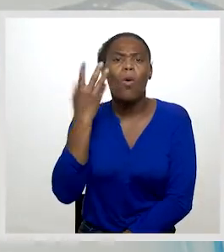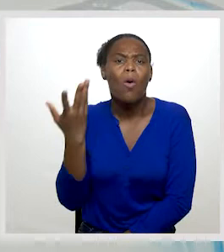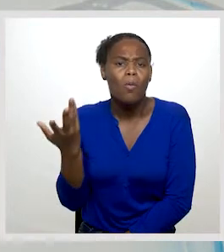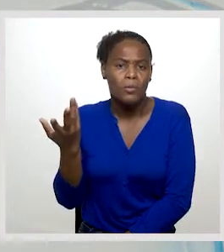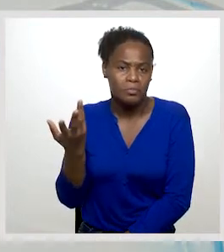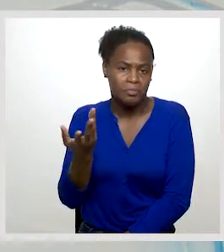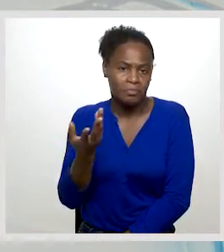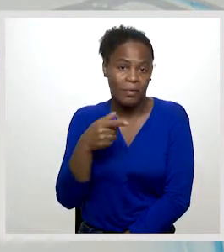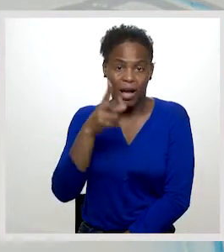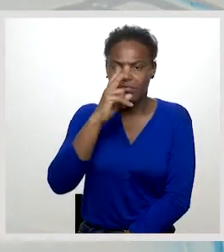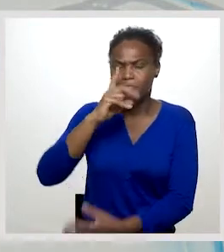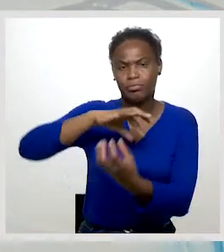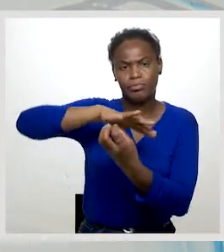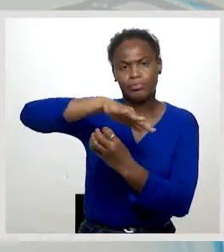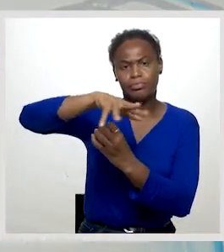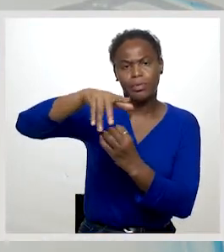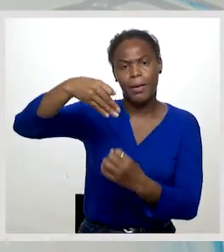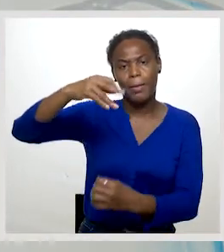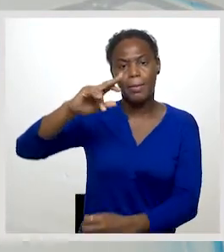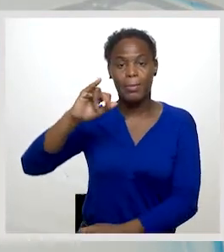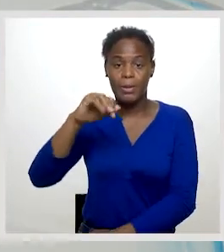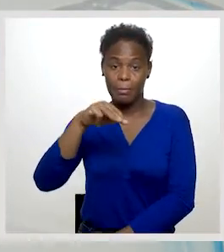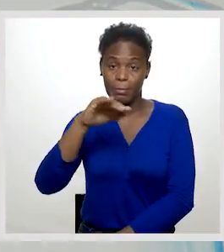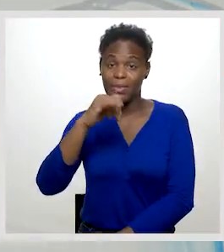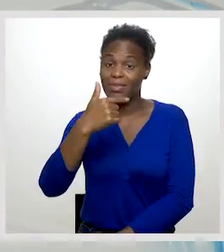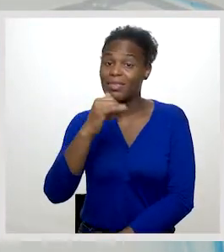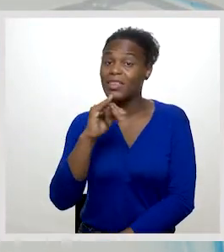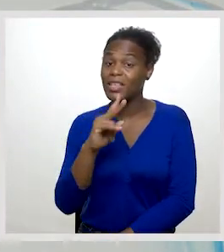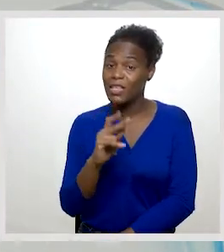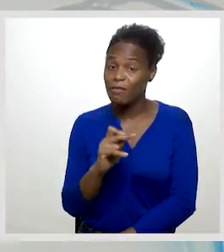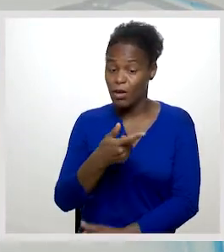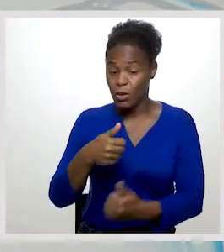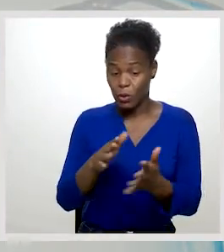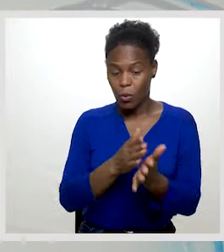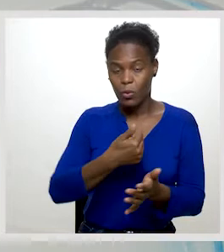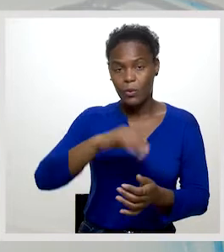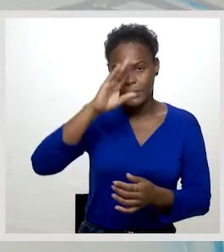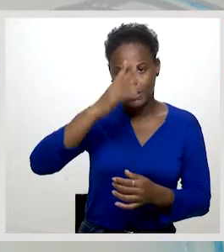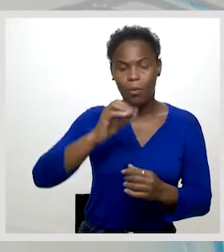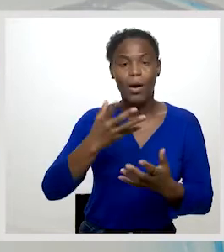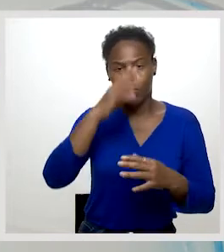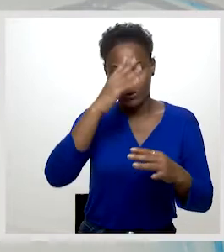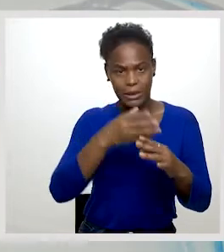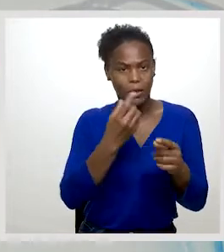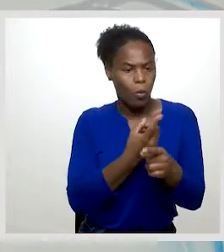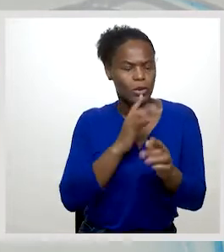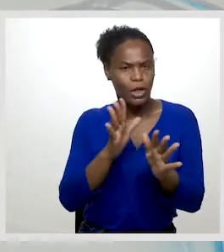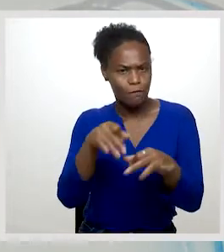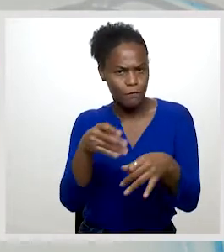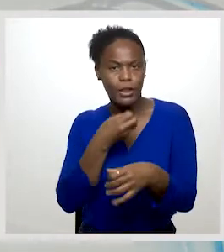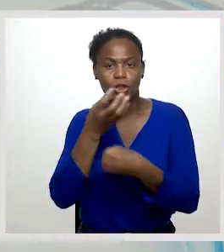atmosfera primitiva? A atmosfera primitiva, todos nós sabemos, no momento do fenómeno que eu acabei agora